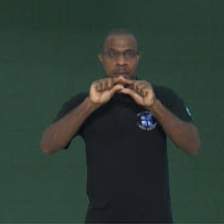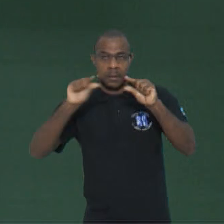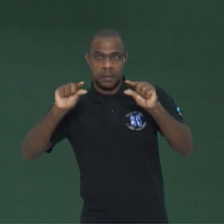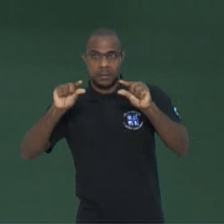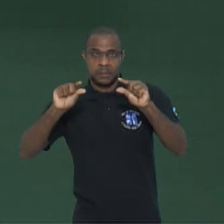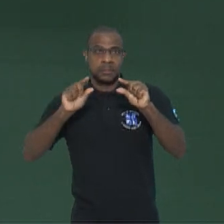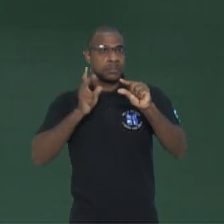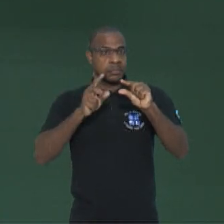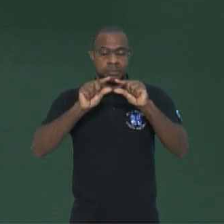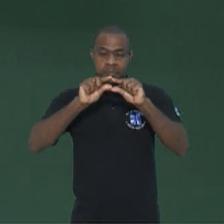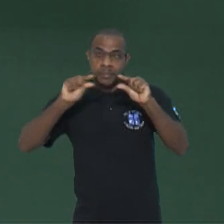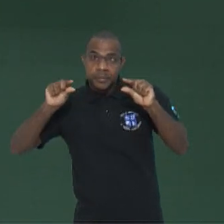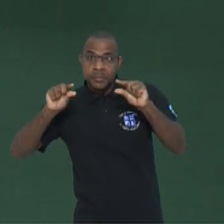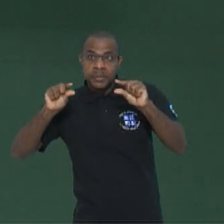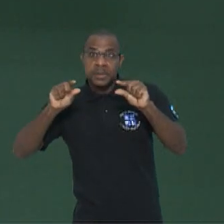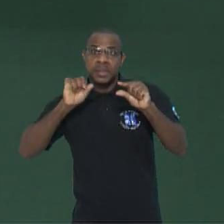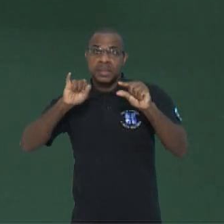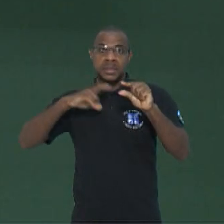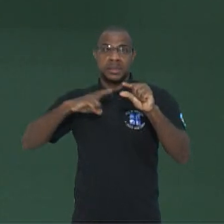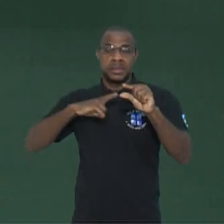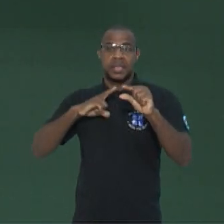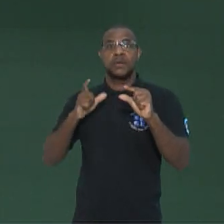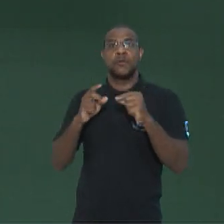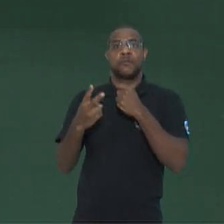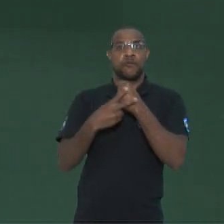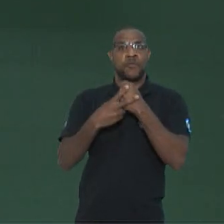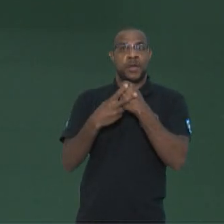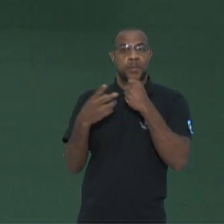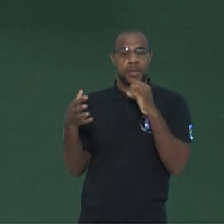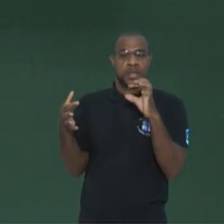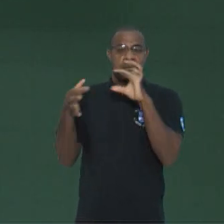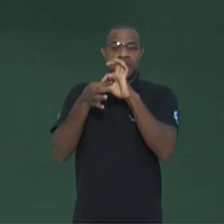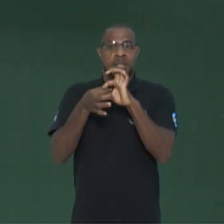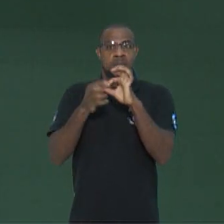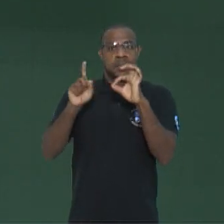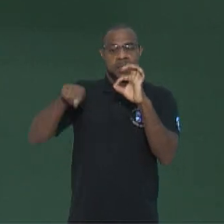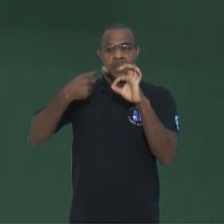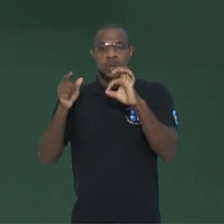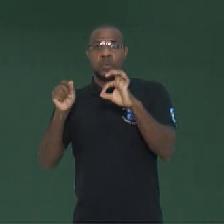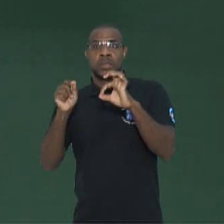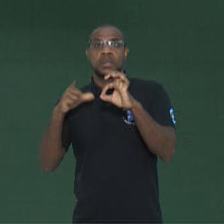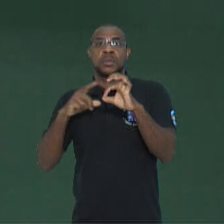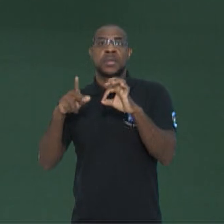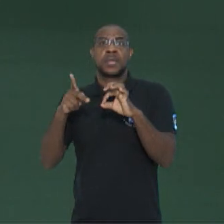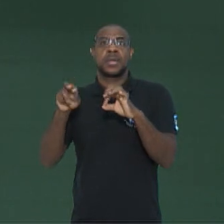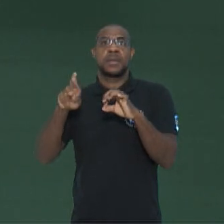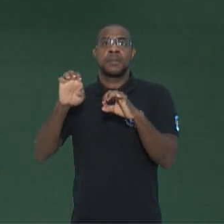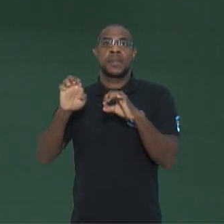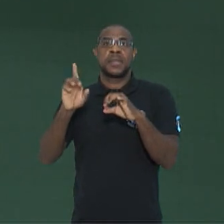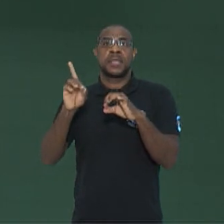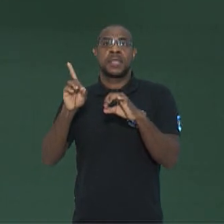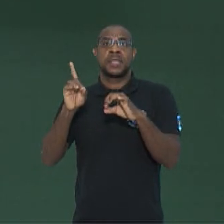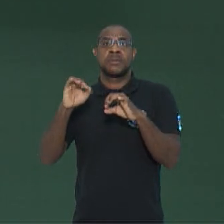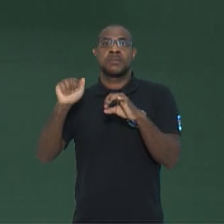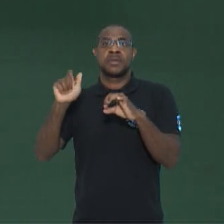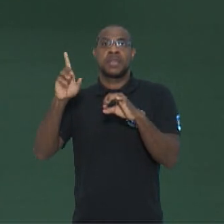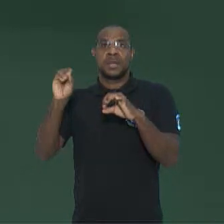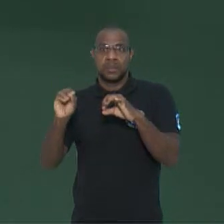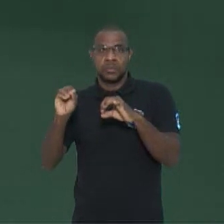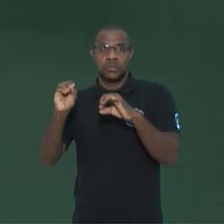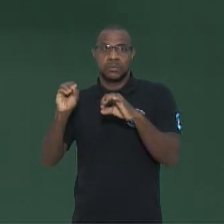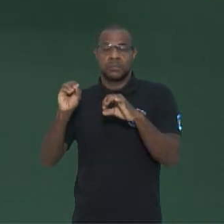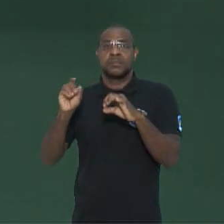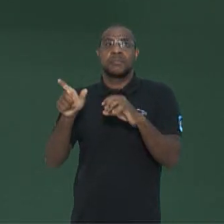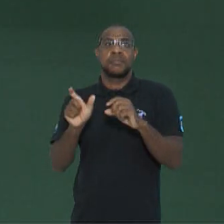tenho então, se eu tenho o verbo de ligação, eu tenho o que depois dele? Predicativo, né, predicativo do sujeito. Então,